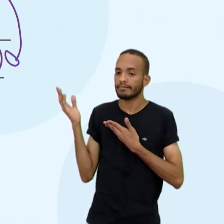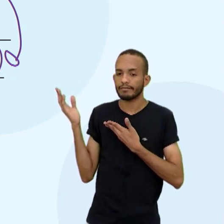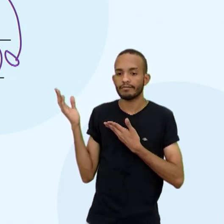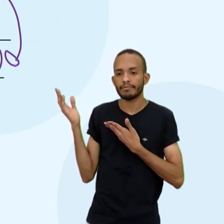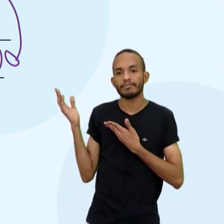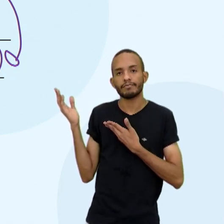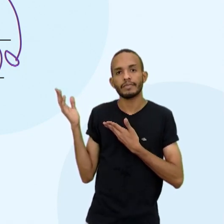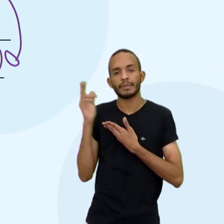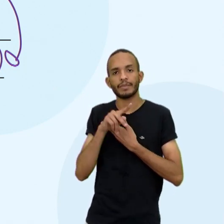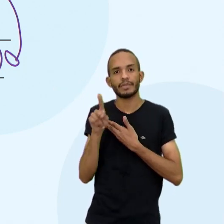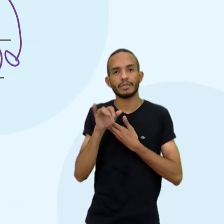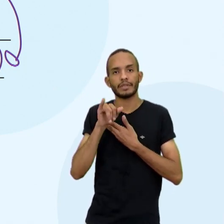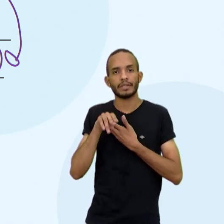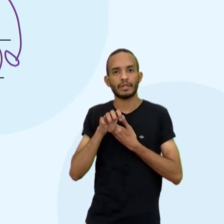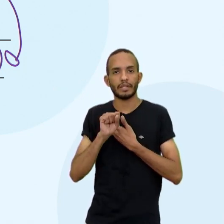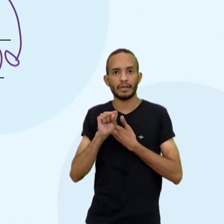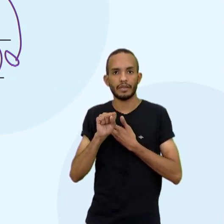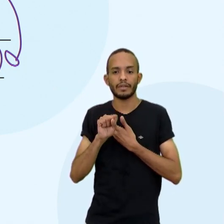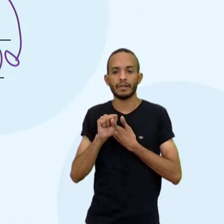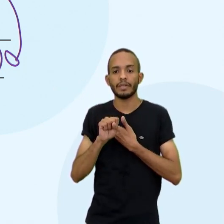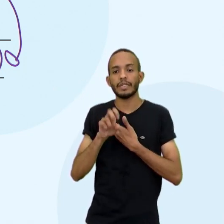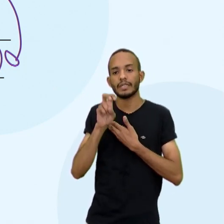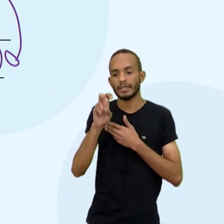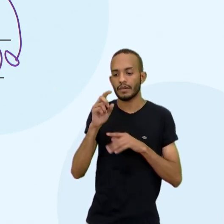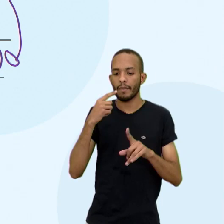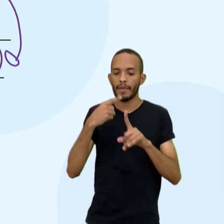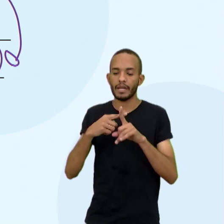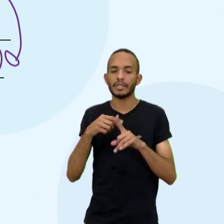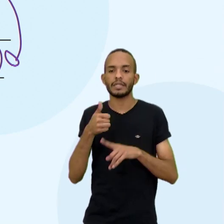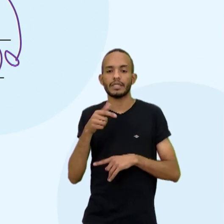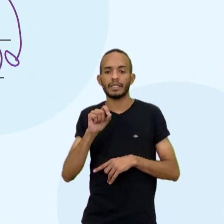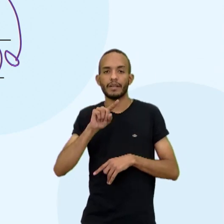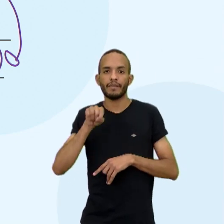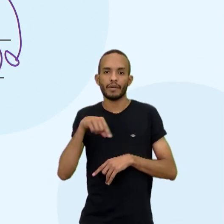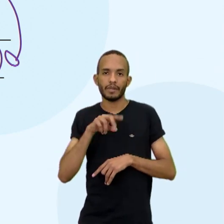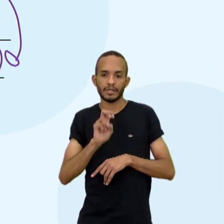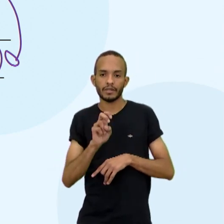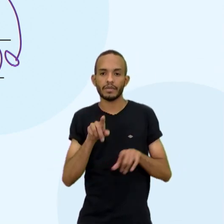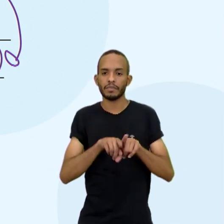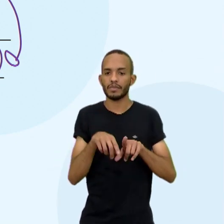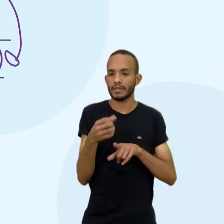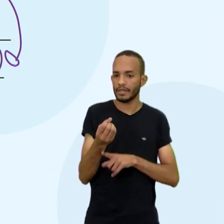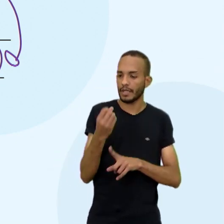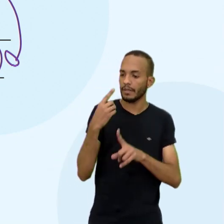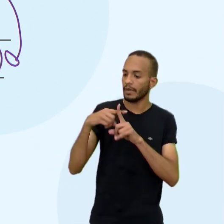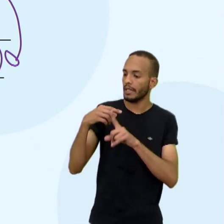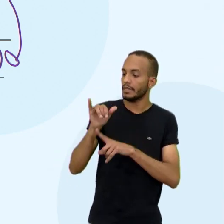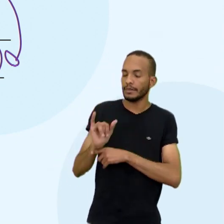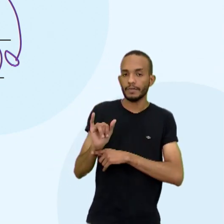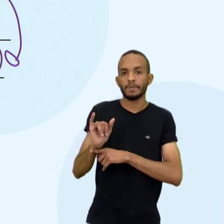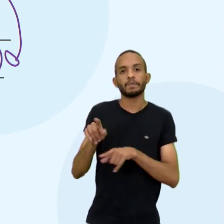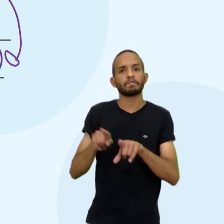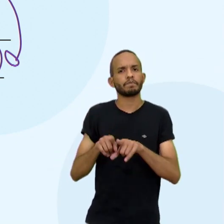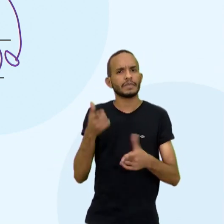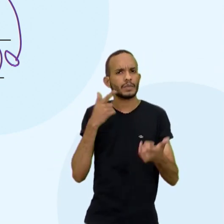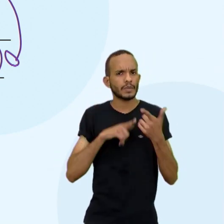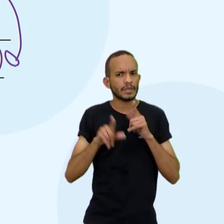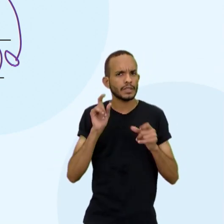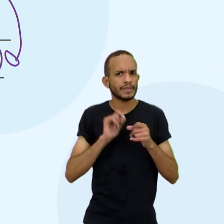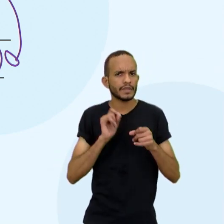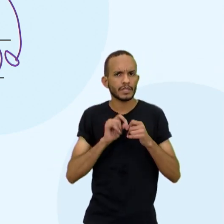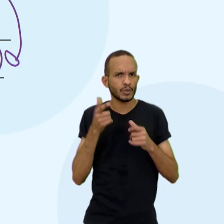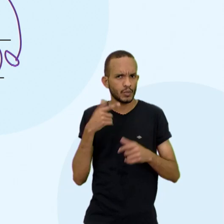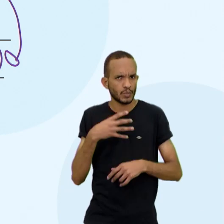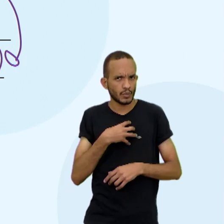Inês observou, tá bom? 5 com 10,5 e o 6 com Y. Foi a forma que eu encontrei. Daria para fazer